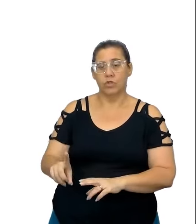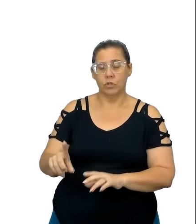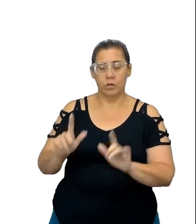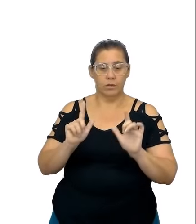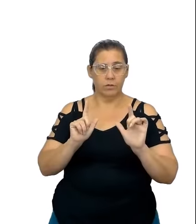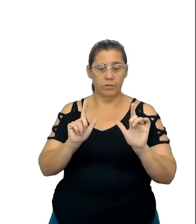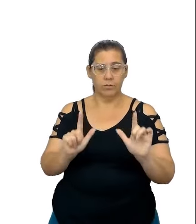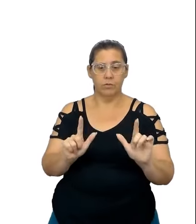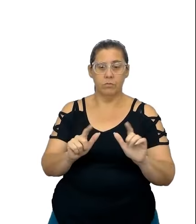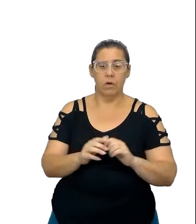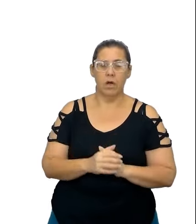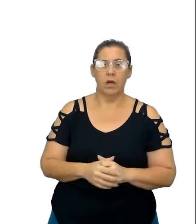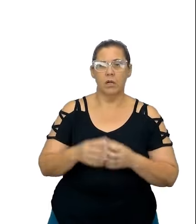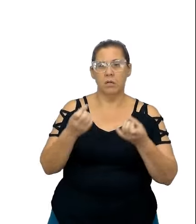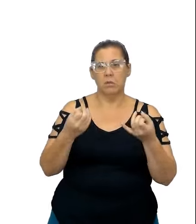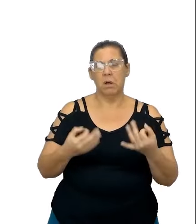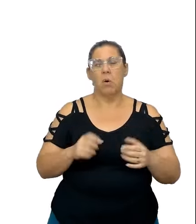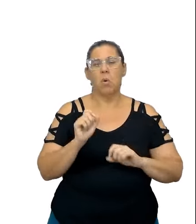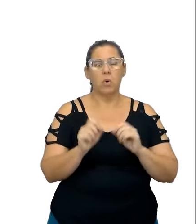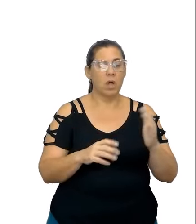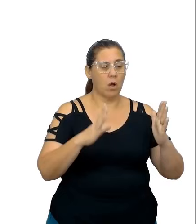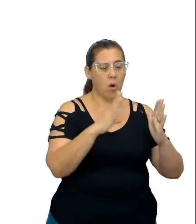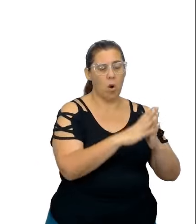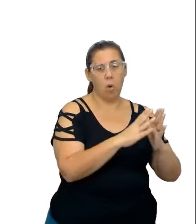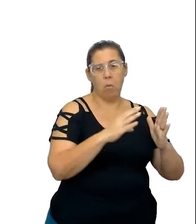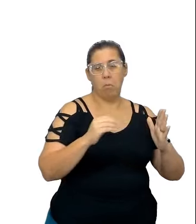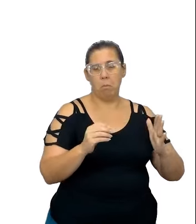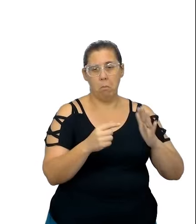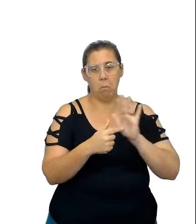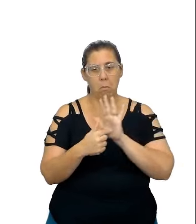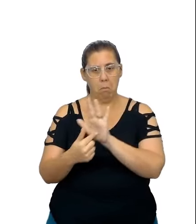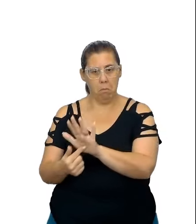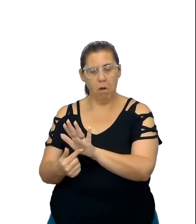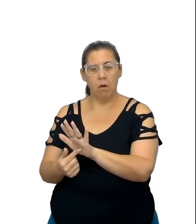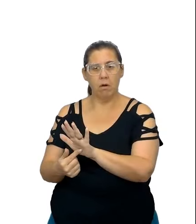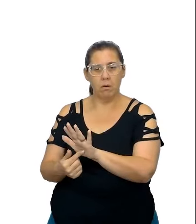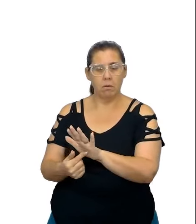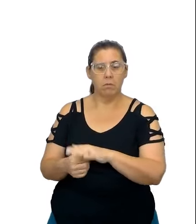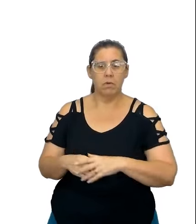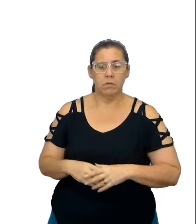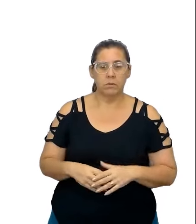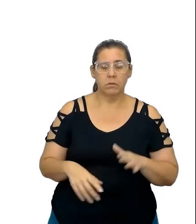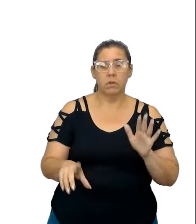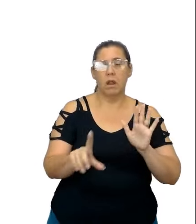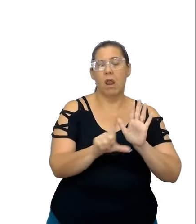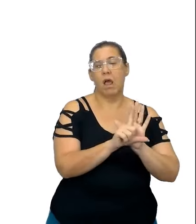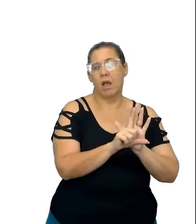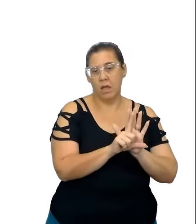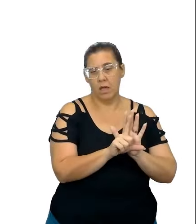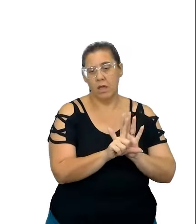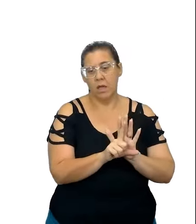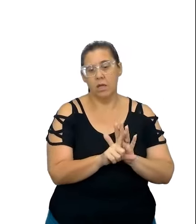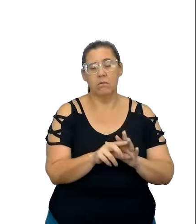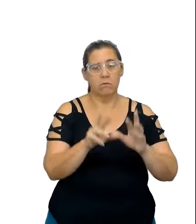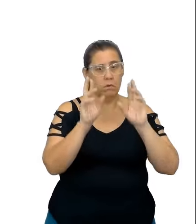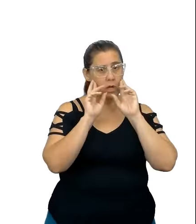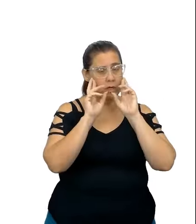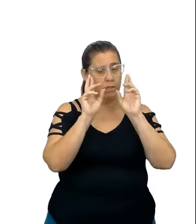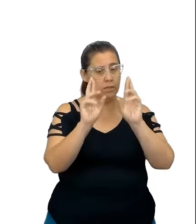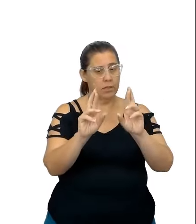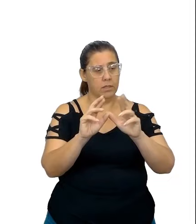o que é plágio, falar sobre plágio, sobre apropriações indevidas, sobre leis, sobre